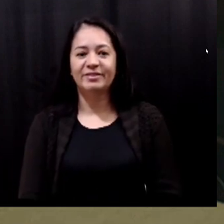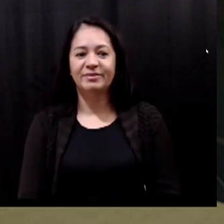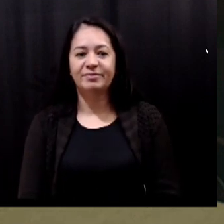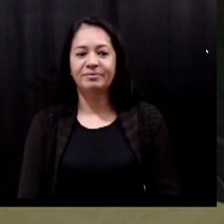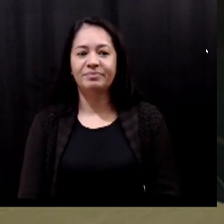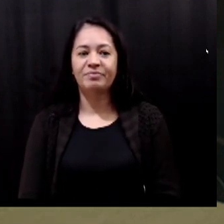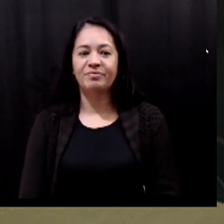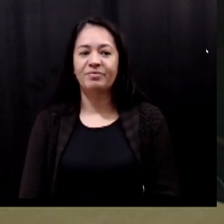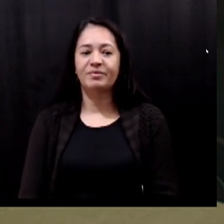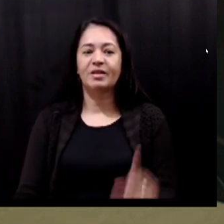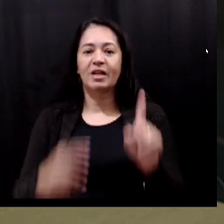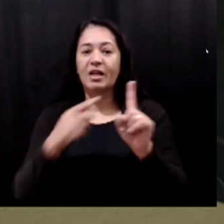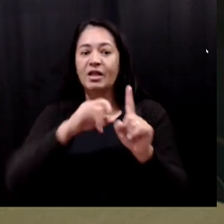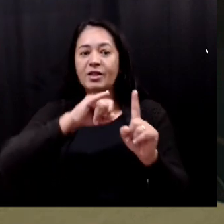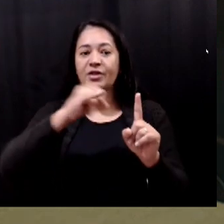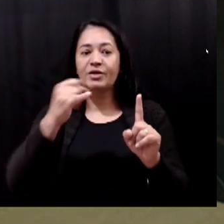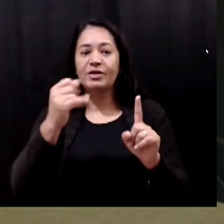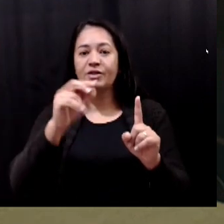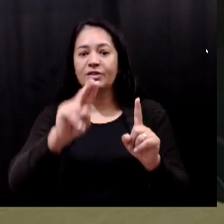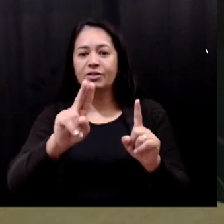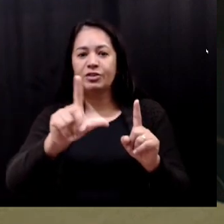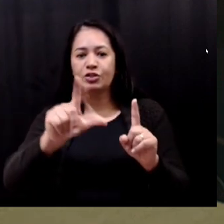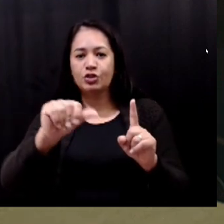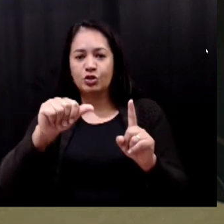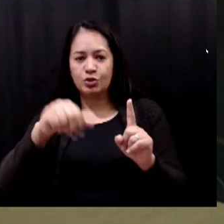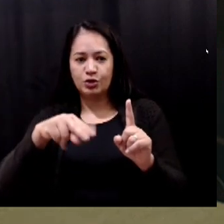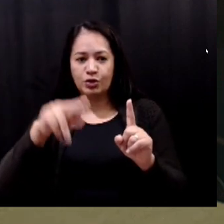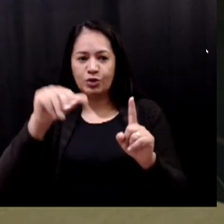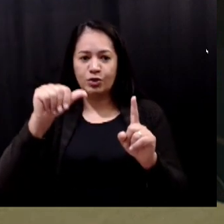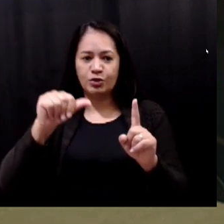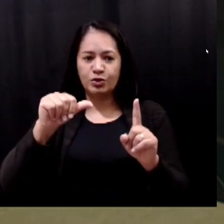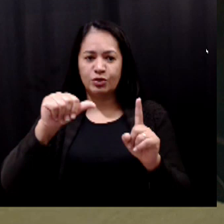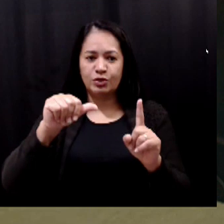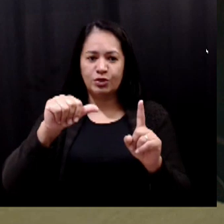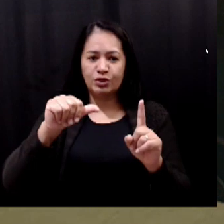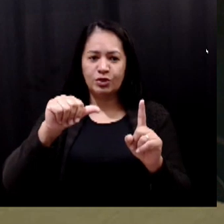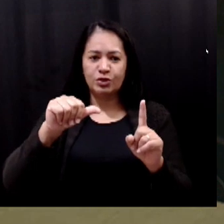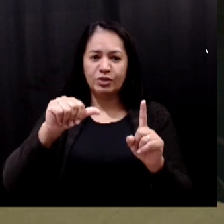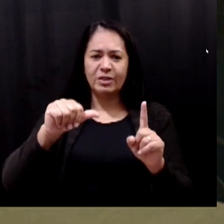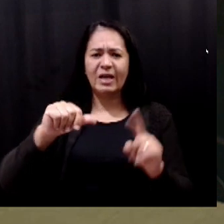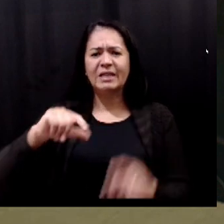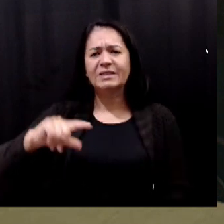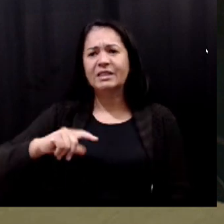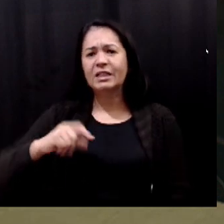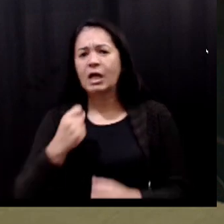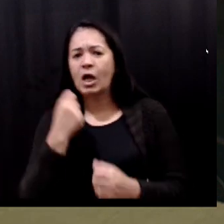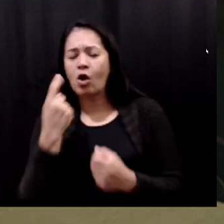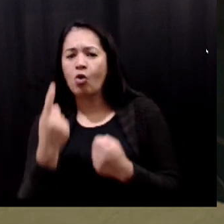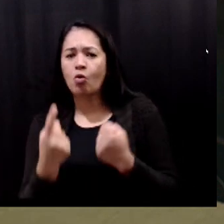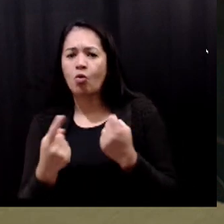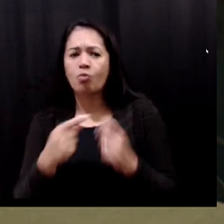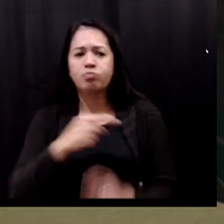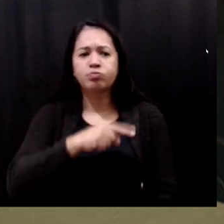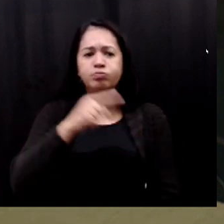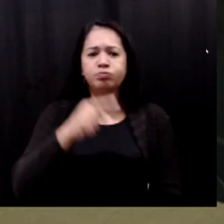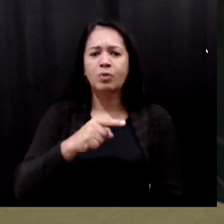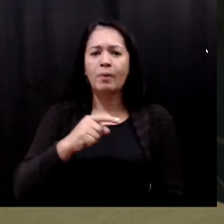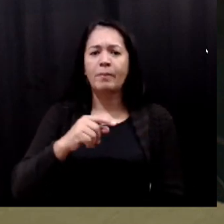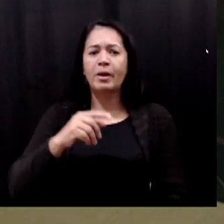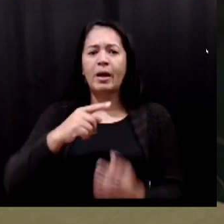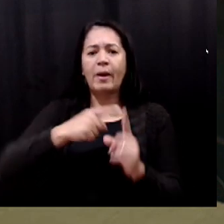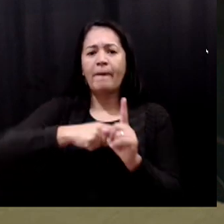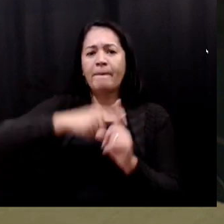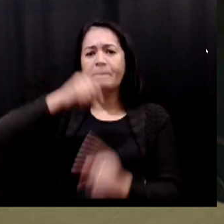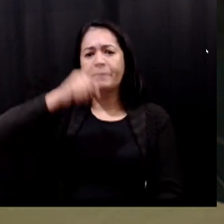está conosco? Deixa eu ver. Existe algum indicador usado na psicologia para medir o nível de exaustão e estresse do cuidador?